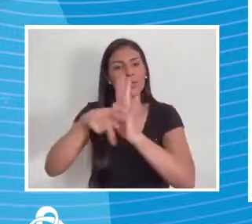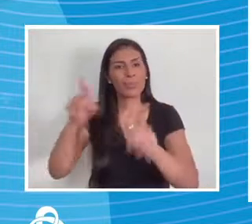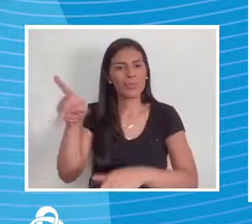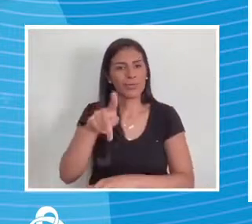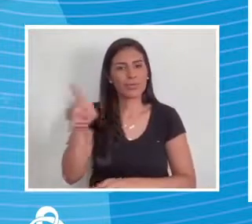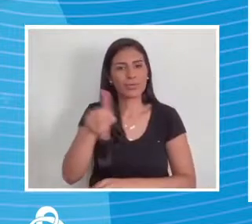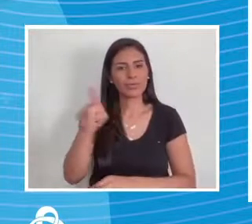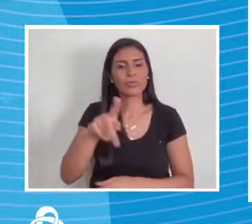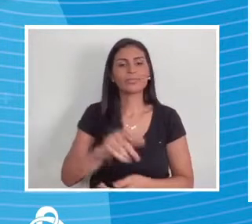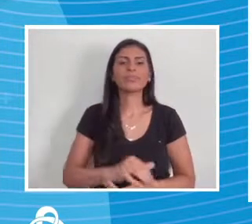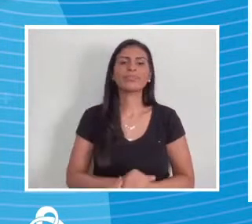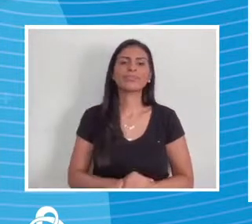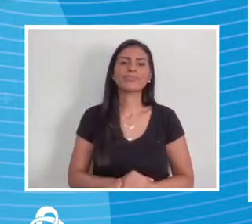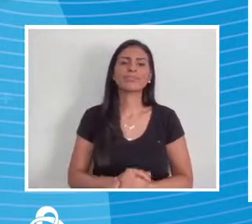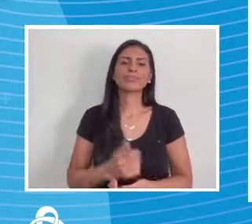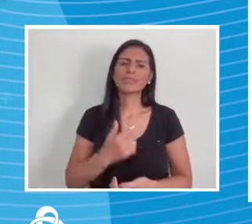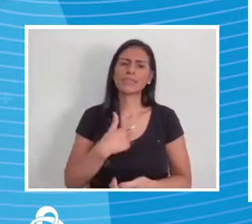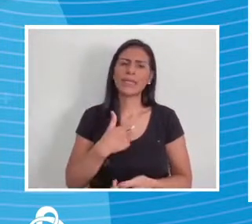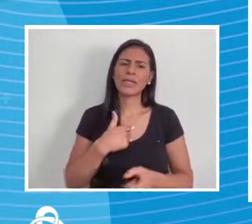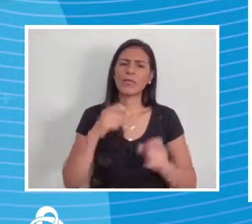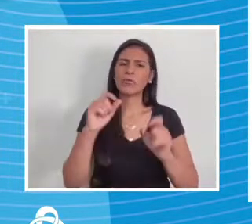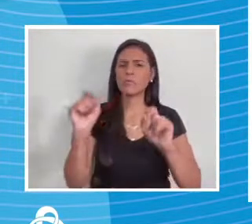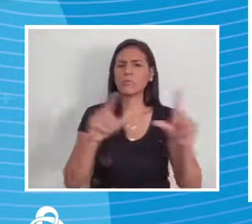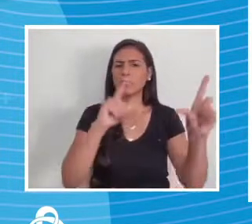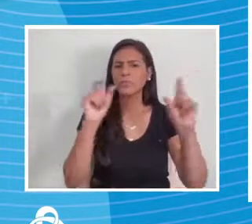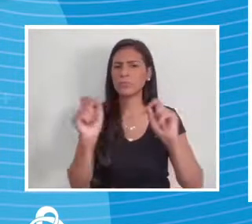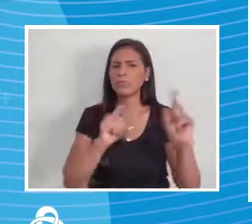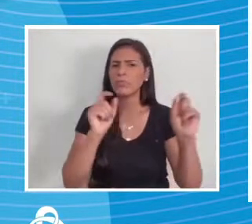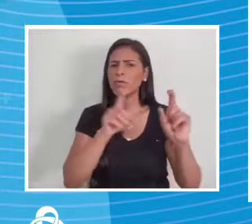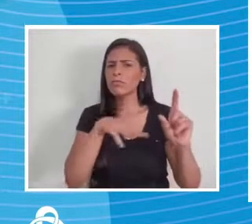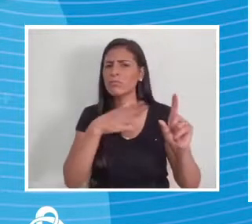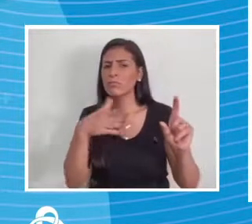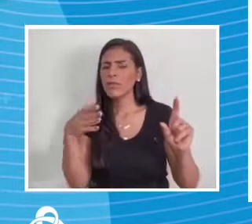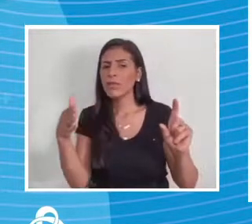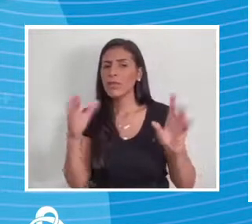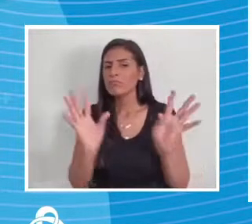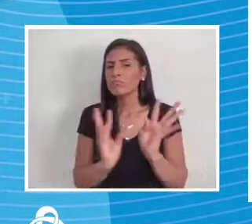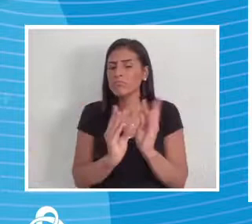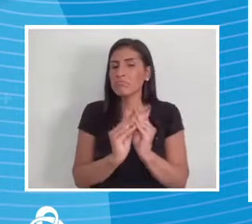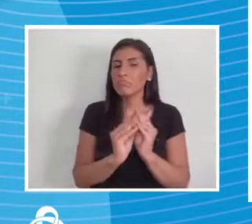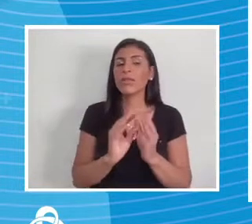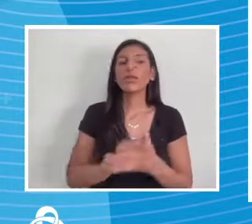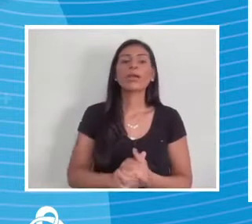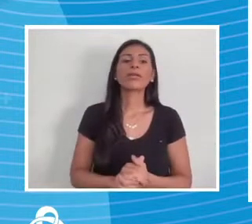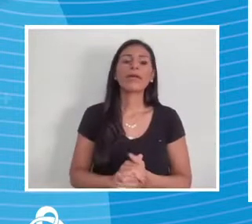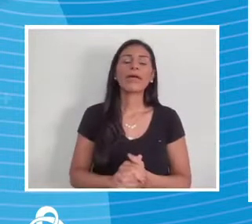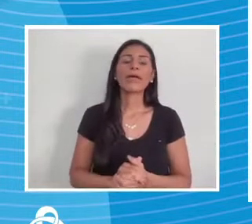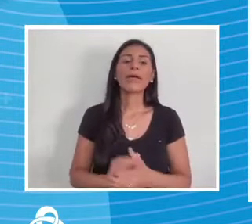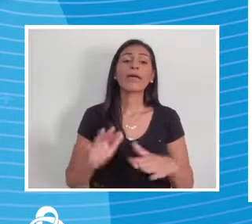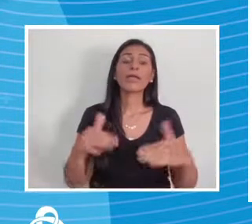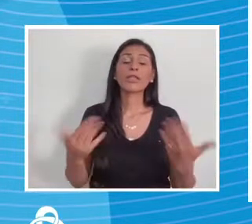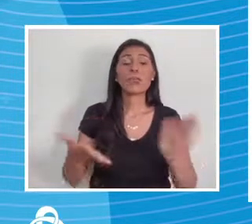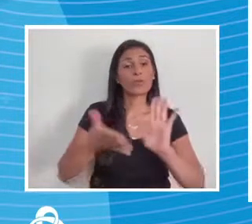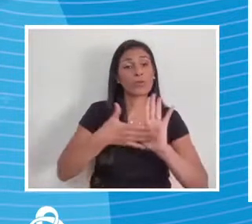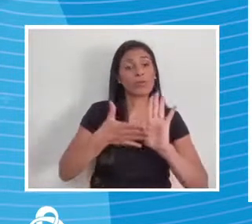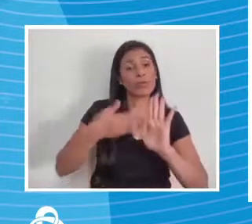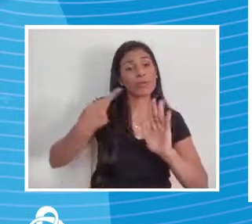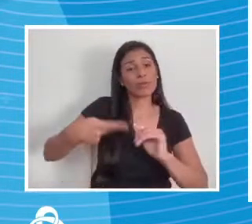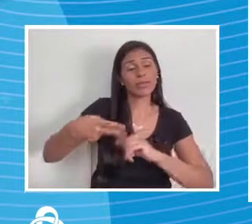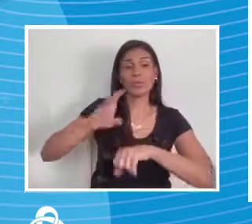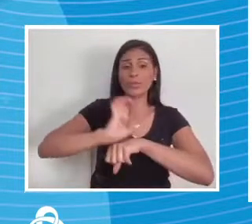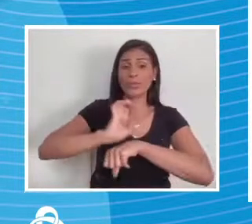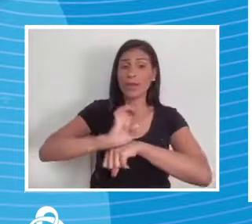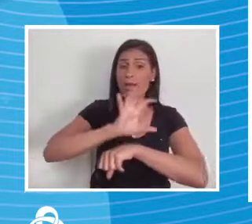passar algumas coisas mais técnicas. O objetivo realmente é, em avaliações como a gente propõe aqui no Estado, detectar as